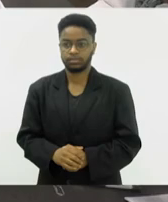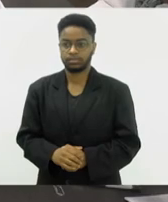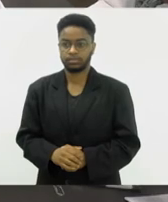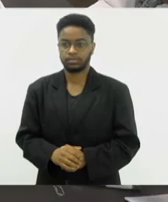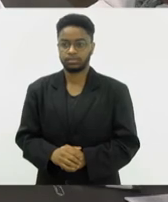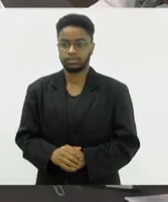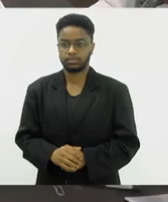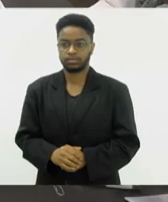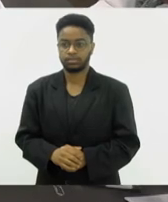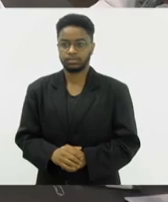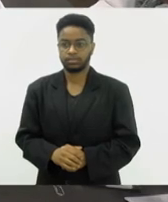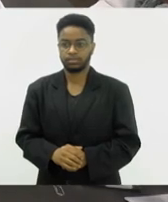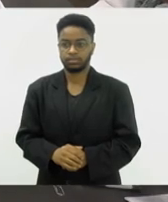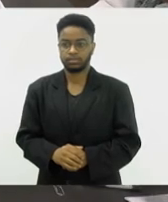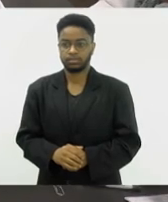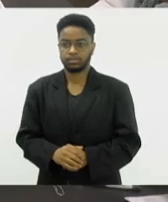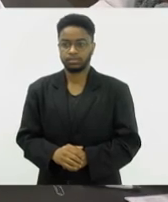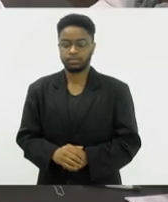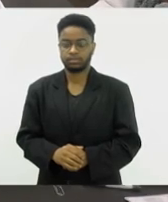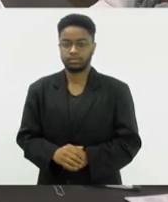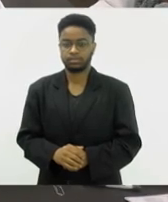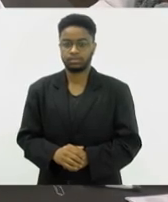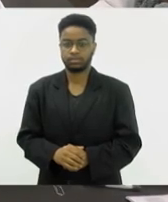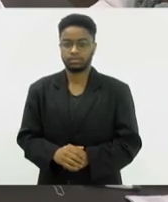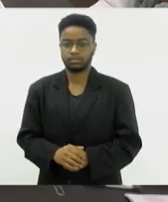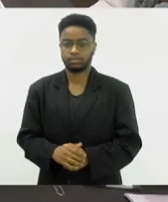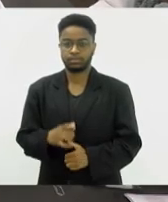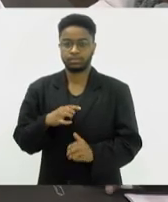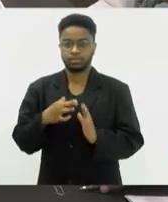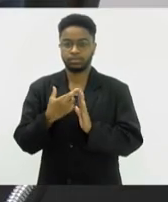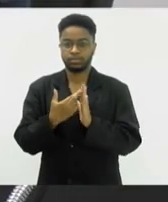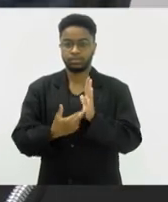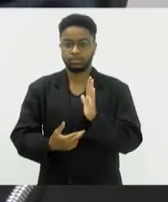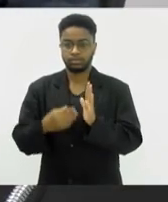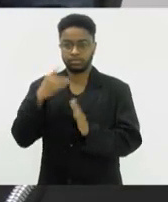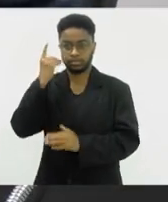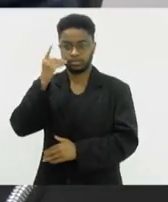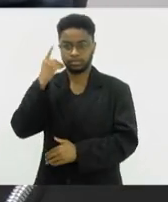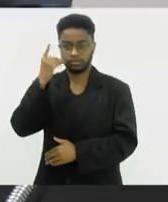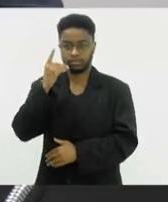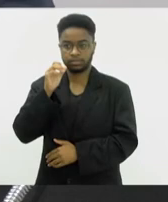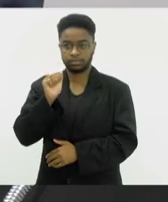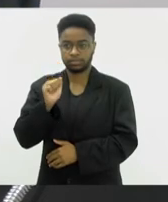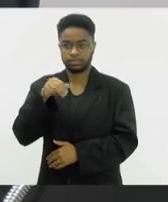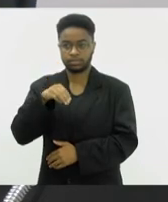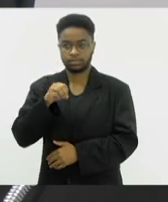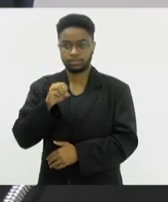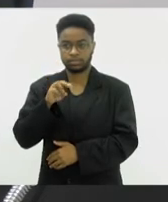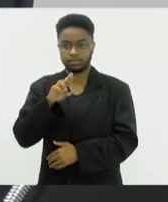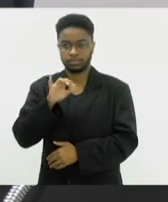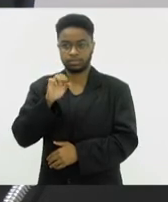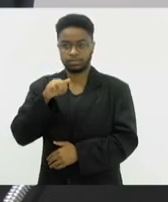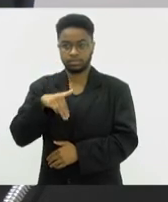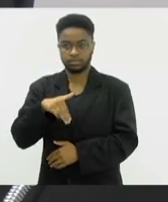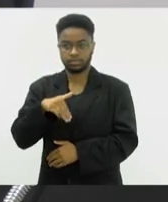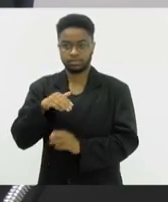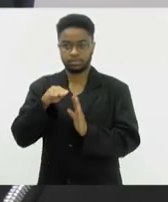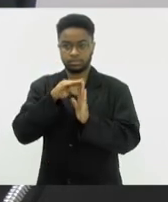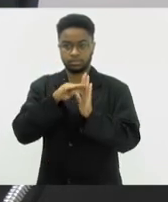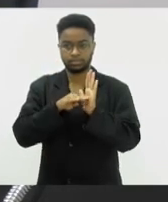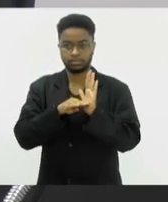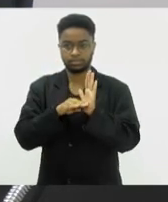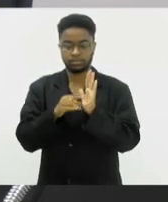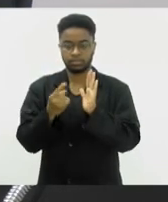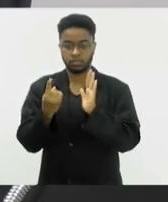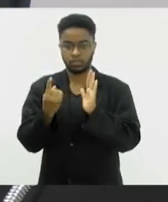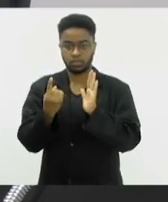perfeito. Bom, de relatoria do deputado Rodrigo Amorim, o item 1